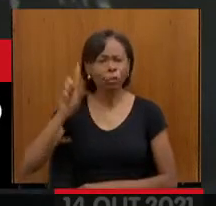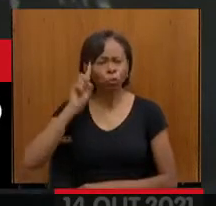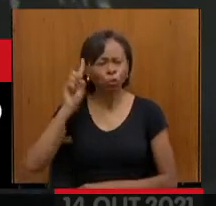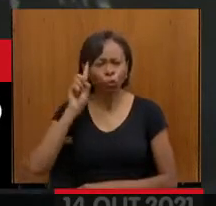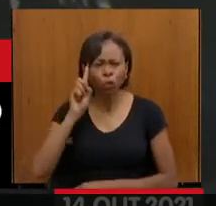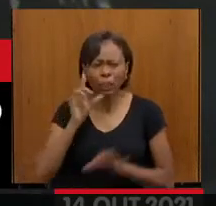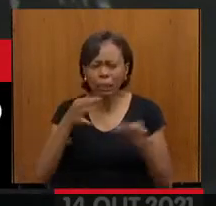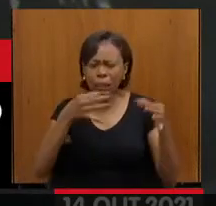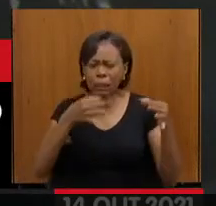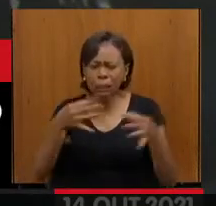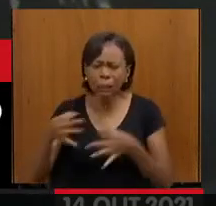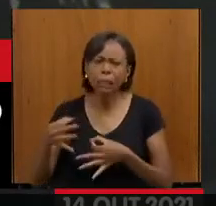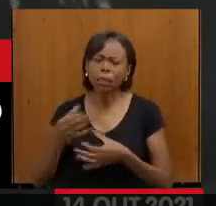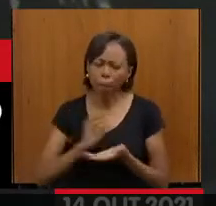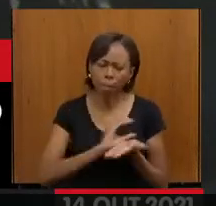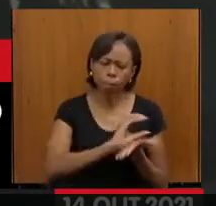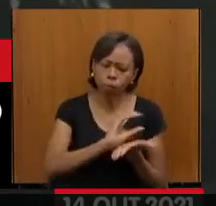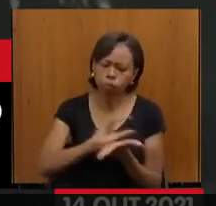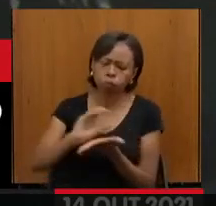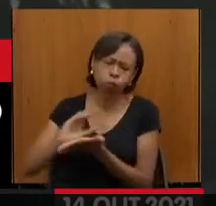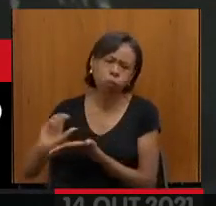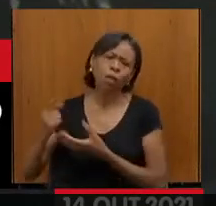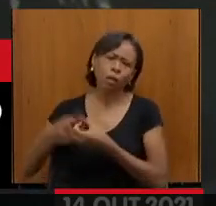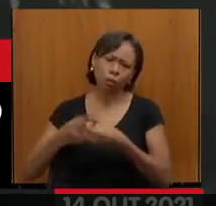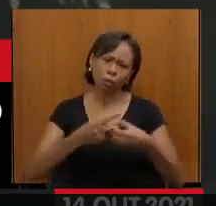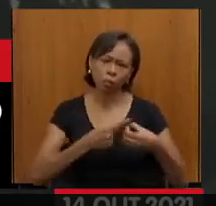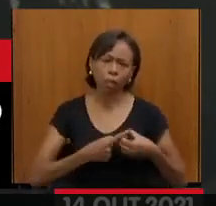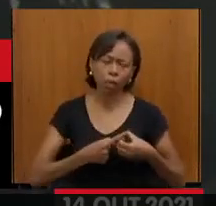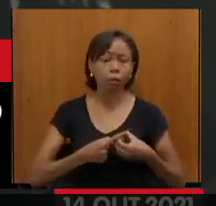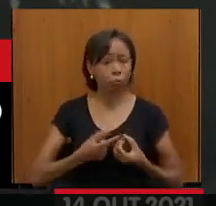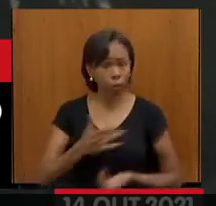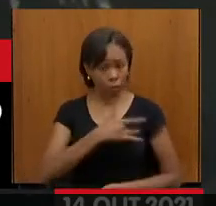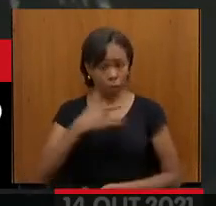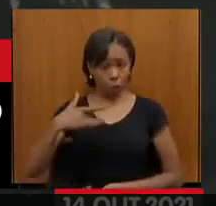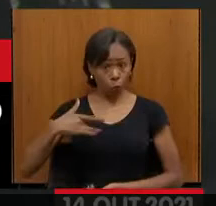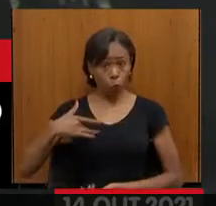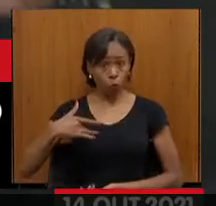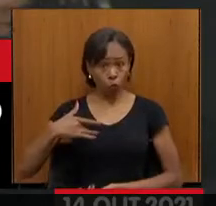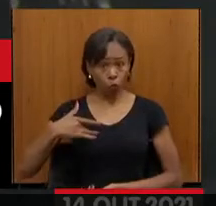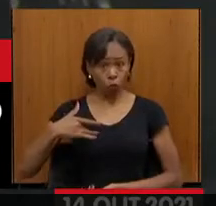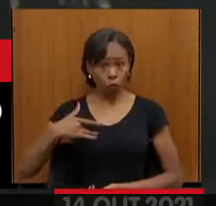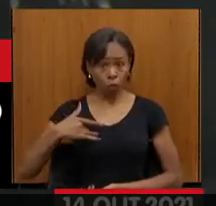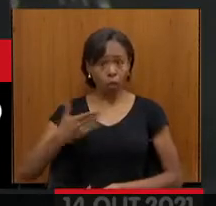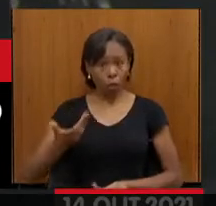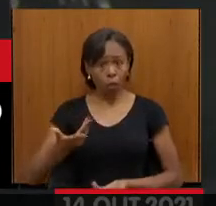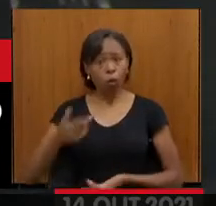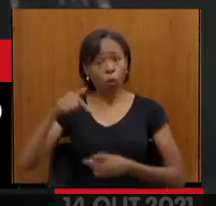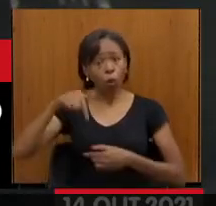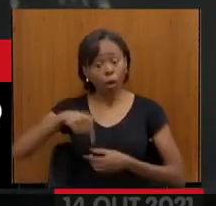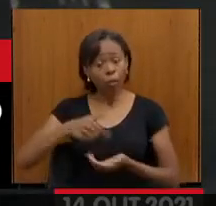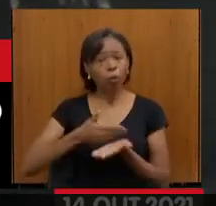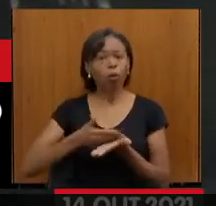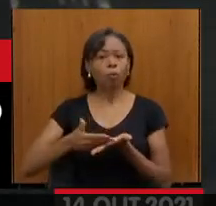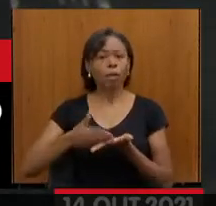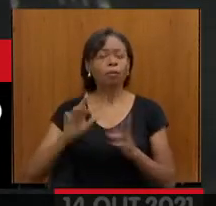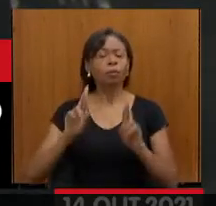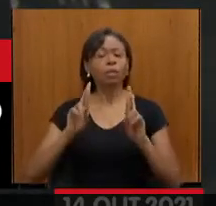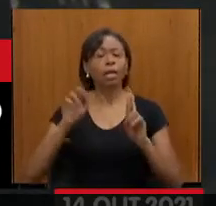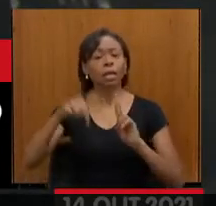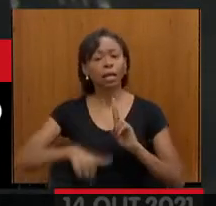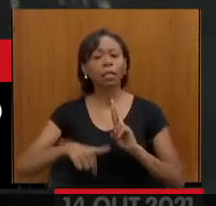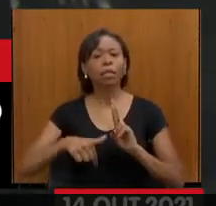aos municípios. A saúde pública começa aqui na Assembleia de Minas, quando, da discussão do acordo da Vale,